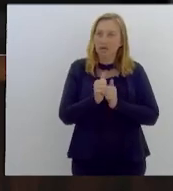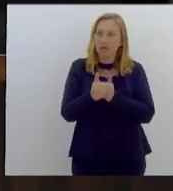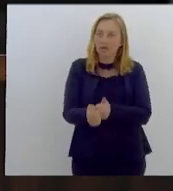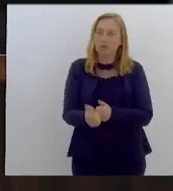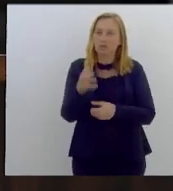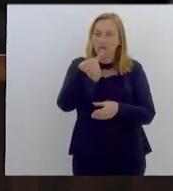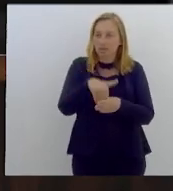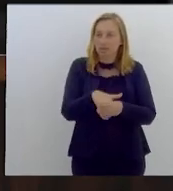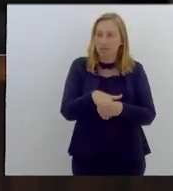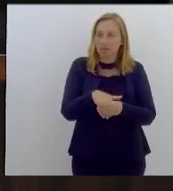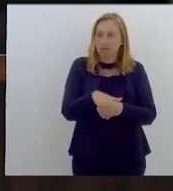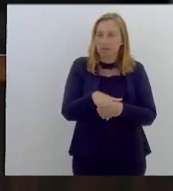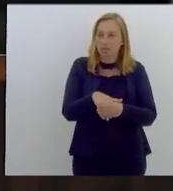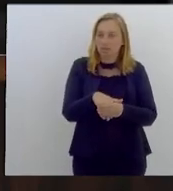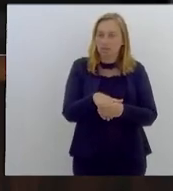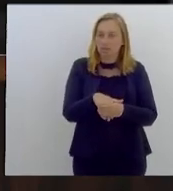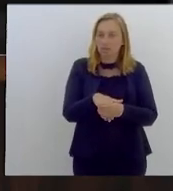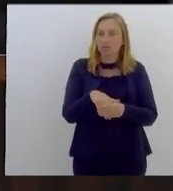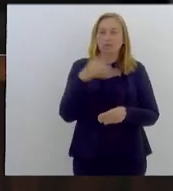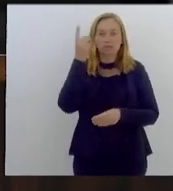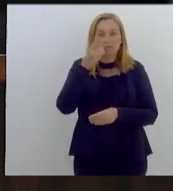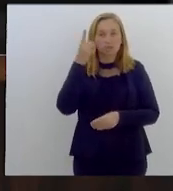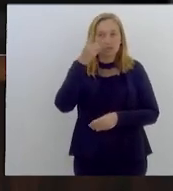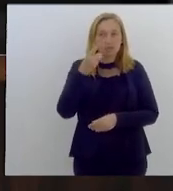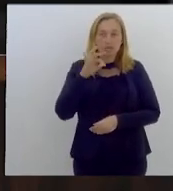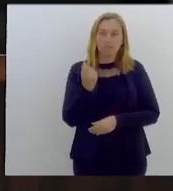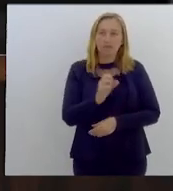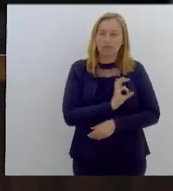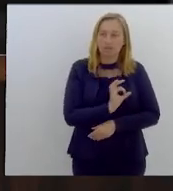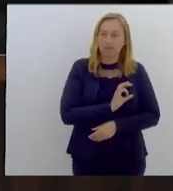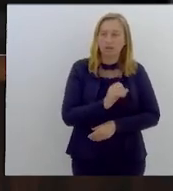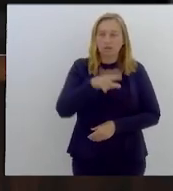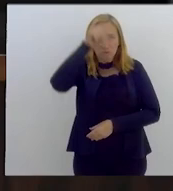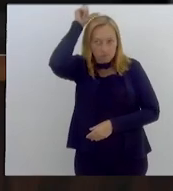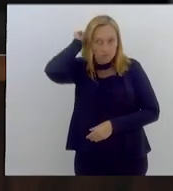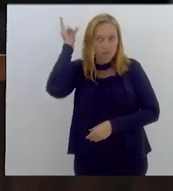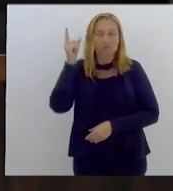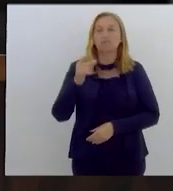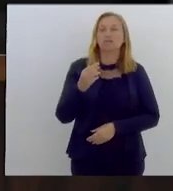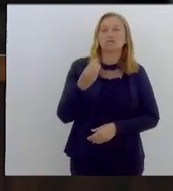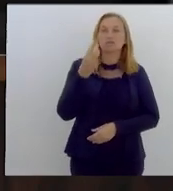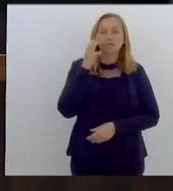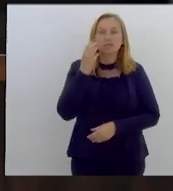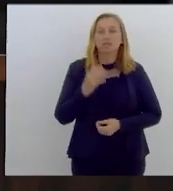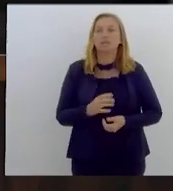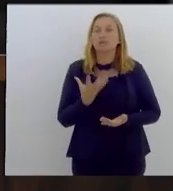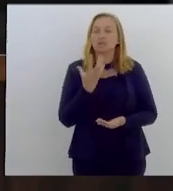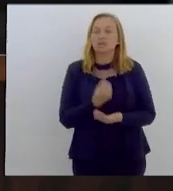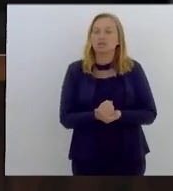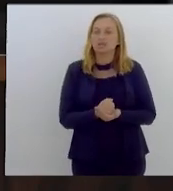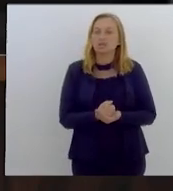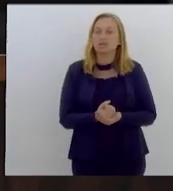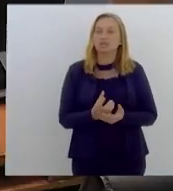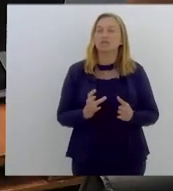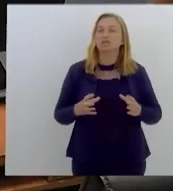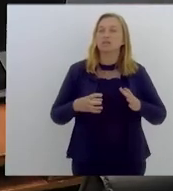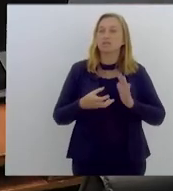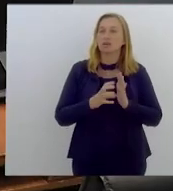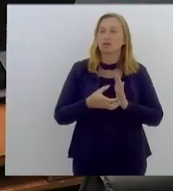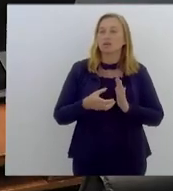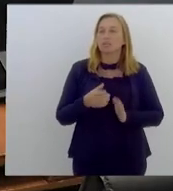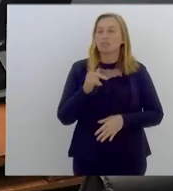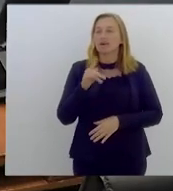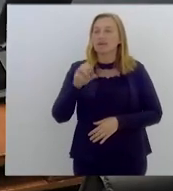a votação da deputada Marta Rocha, Luiz Paulo e Valdec. Presidente, eu só queria registrar pela bancada do PSB